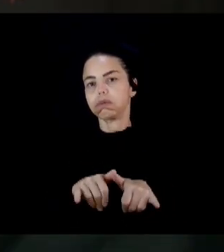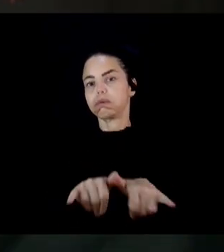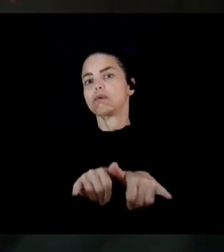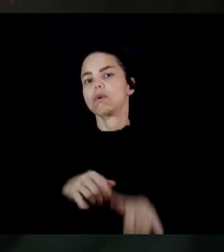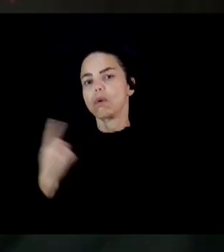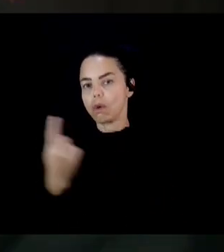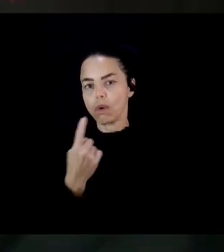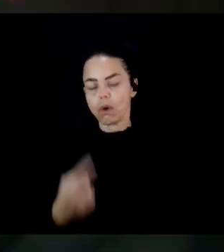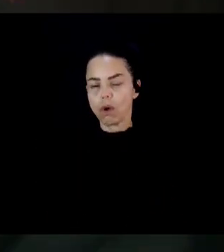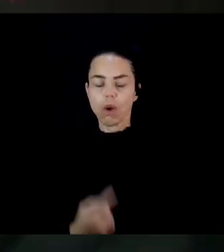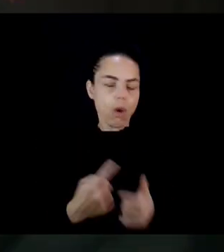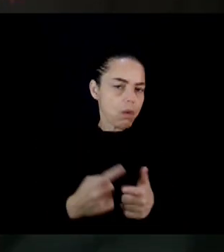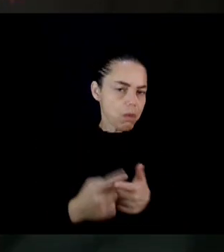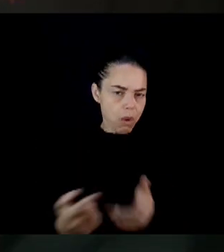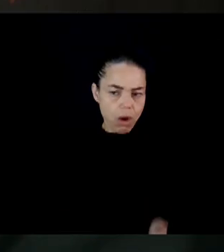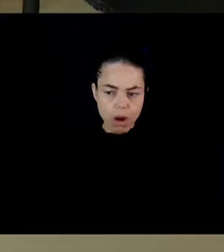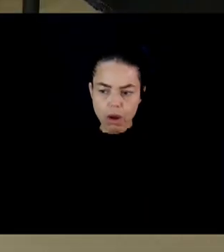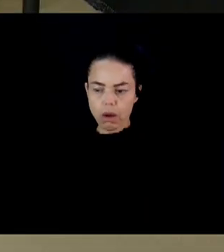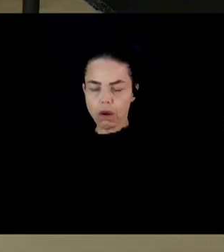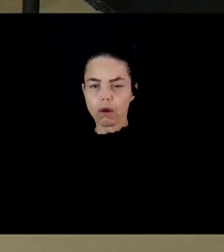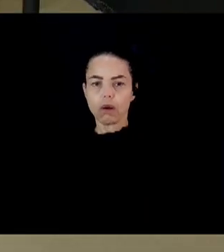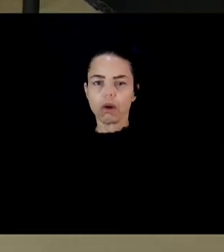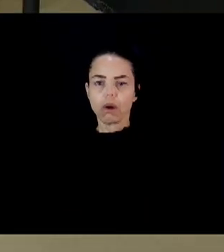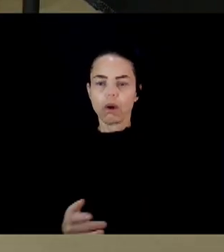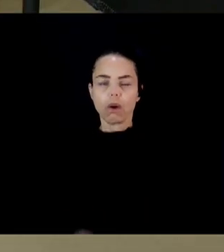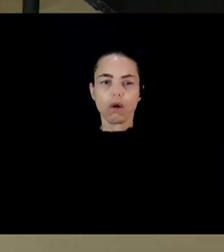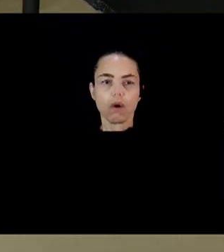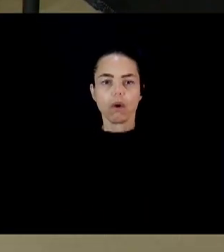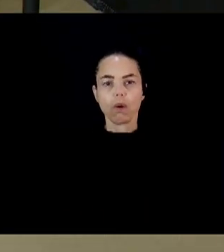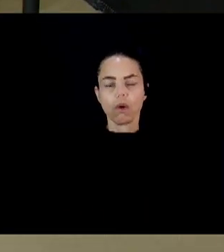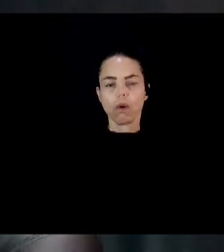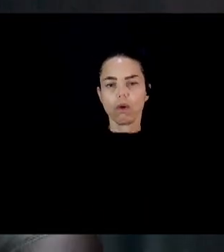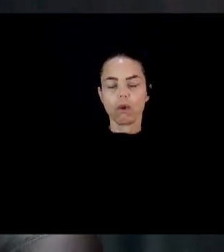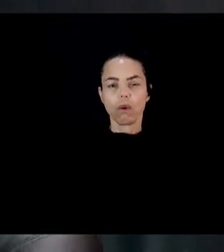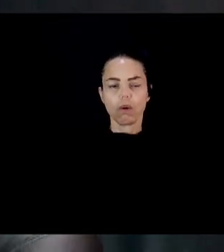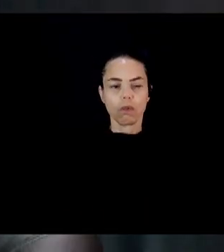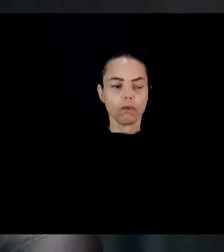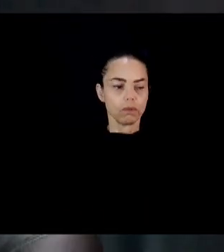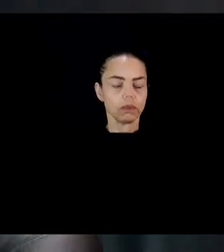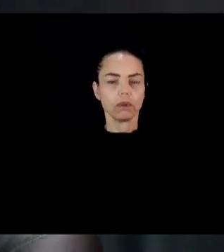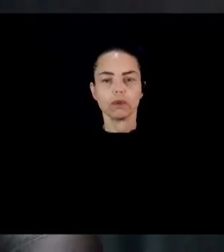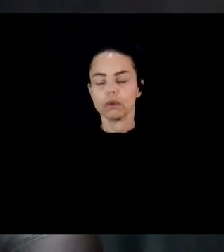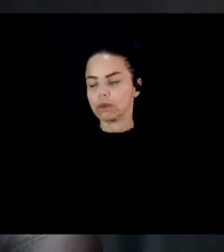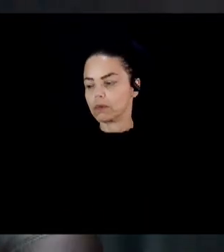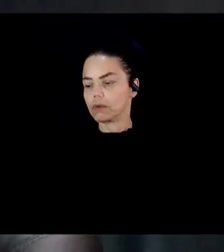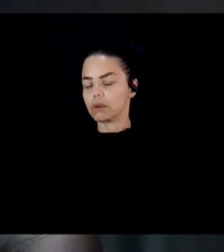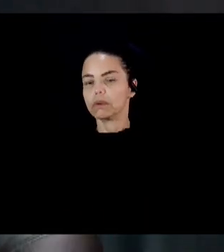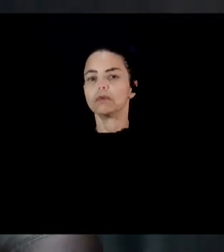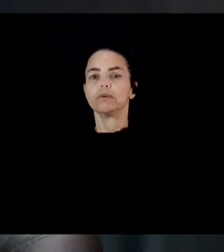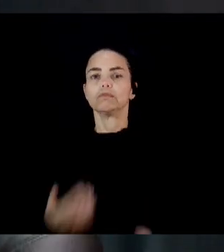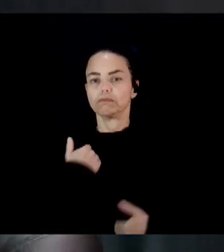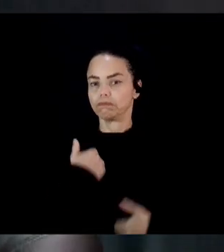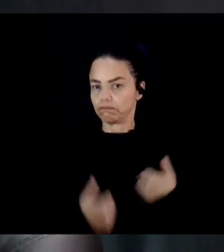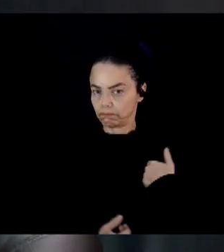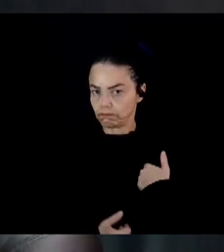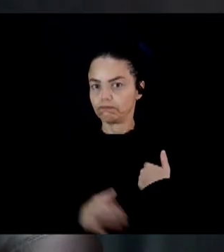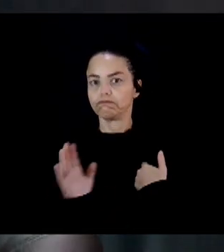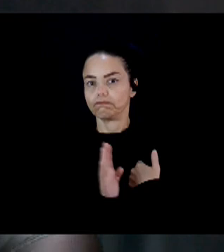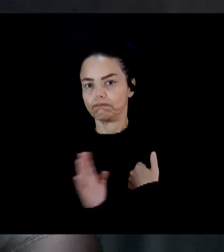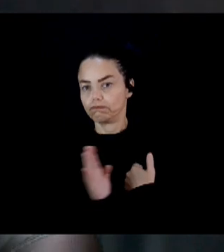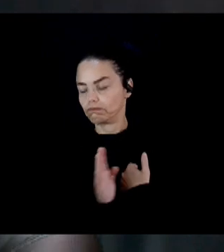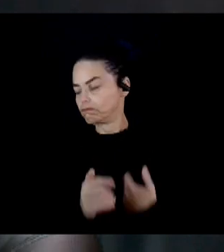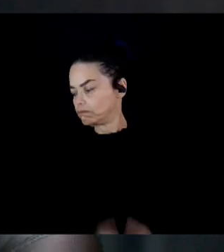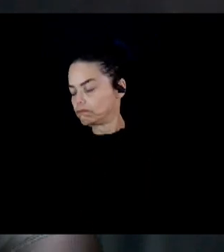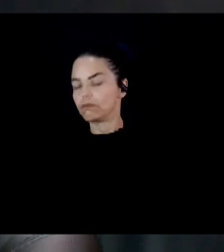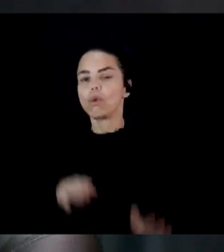essa tendência? Acho que, assim, são dois fatores. A gente vive num corpo biológico, né? Então, assim, a gente vai ter alguns declínios